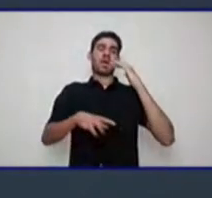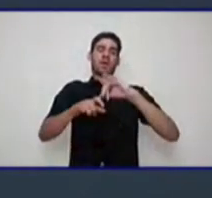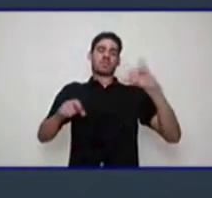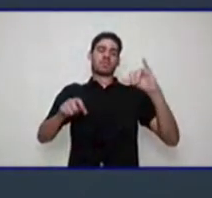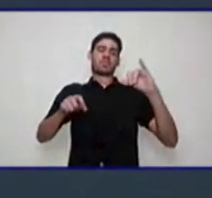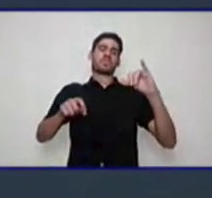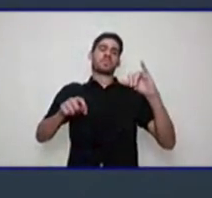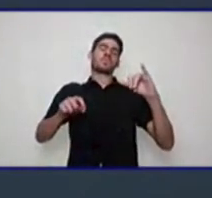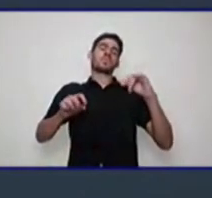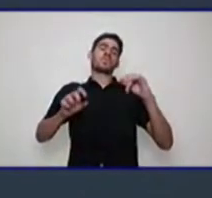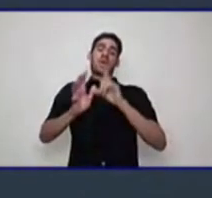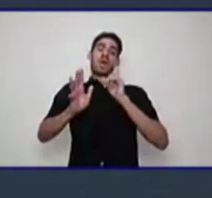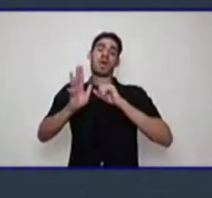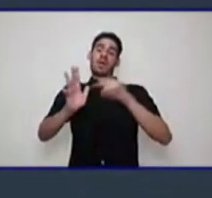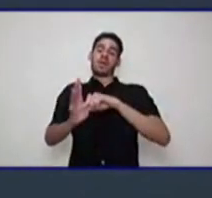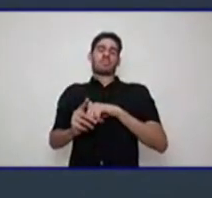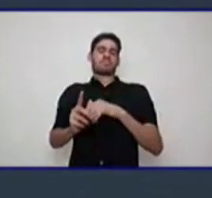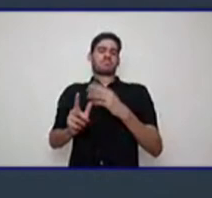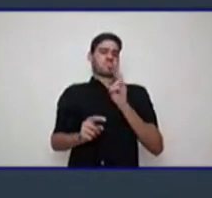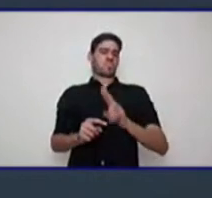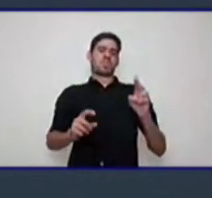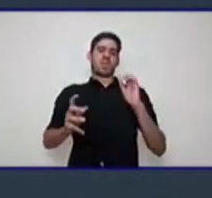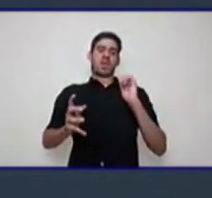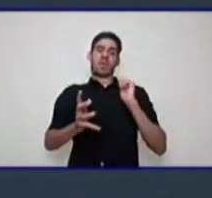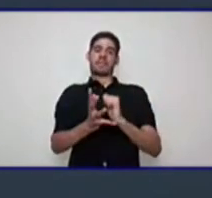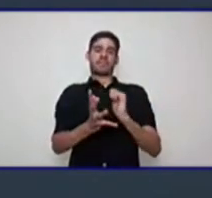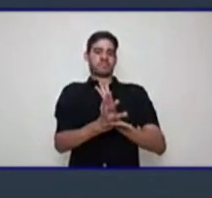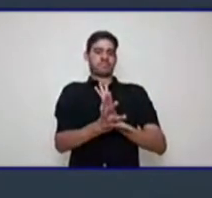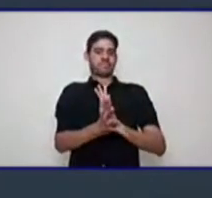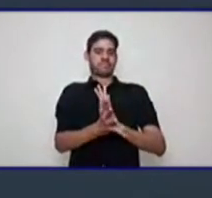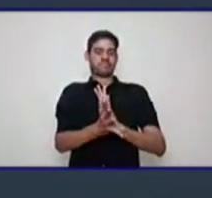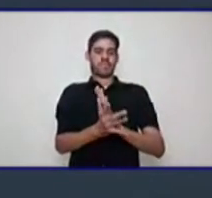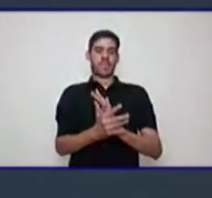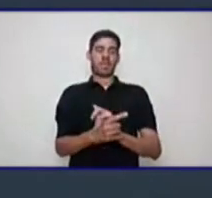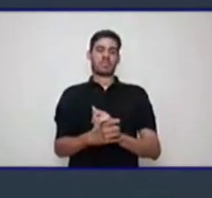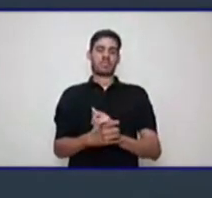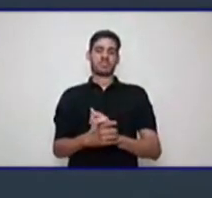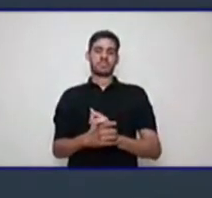negativa, não aplica a multa.